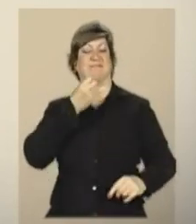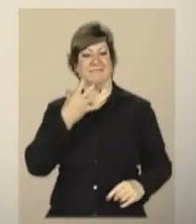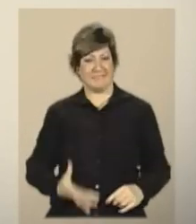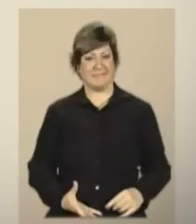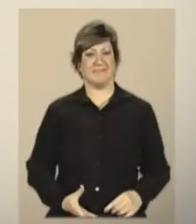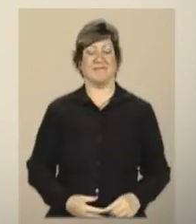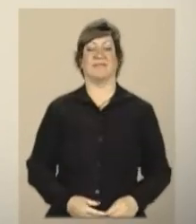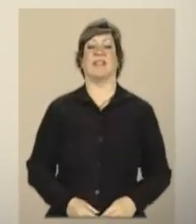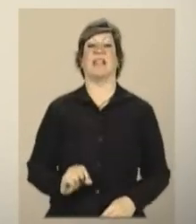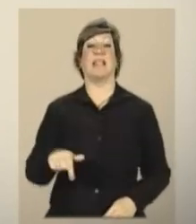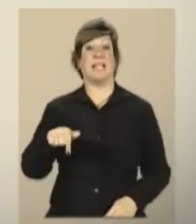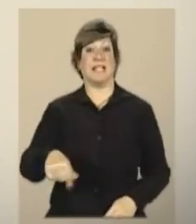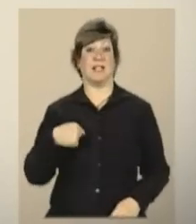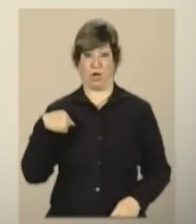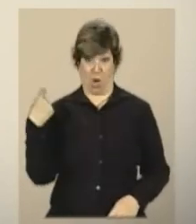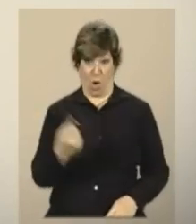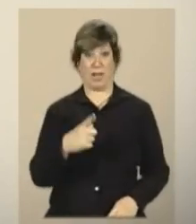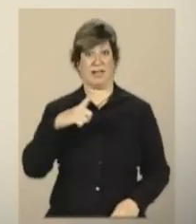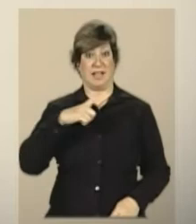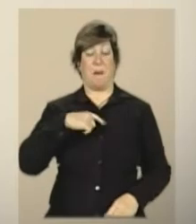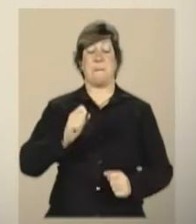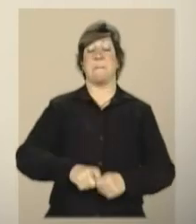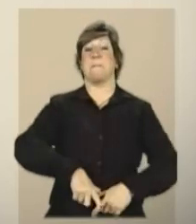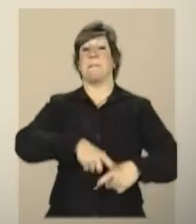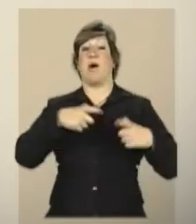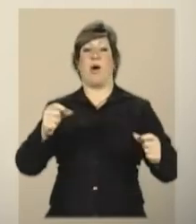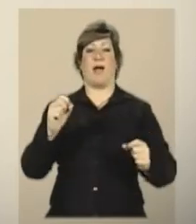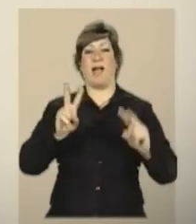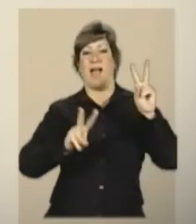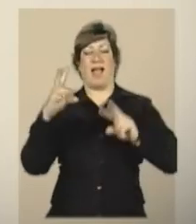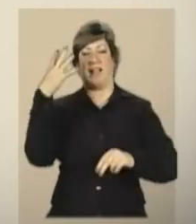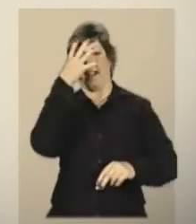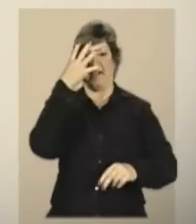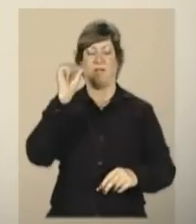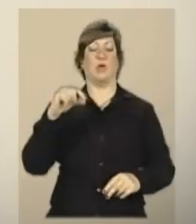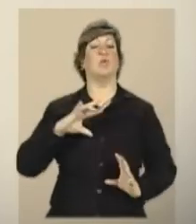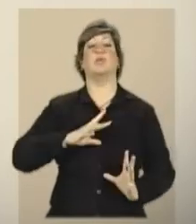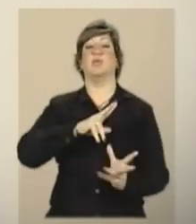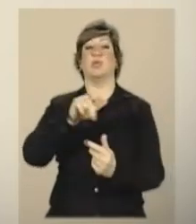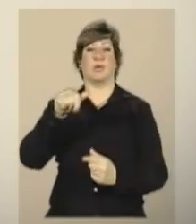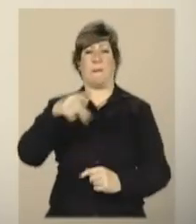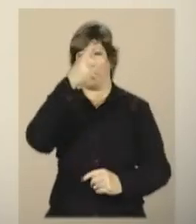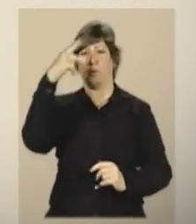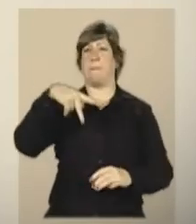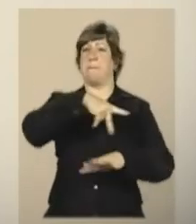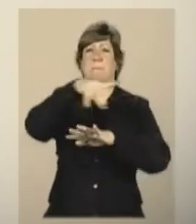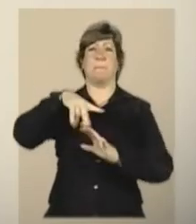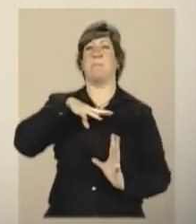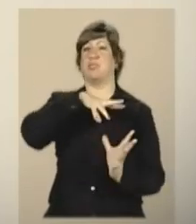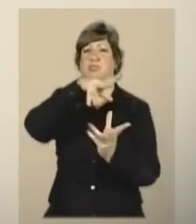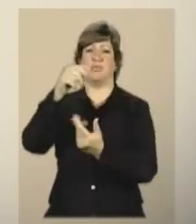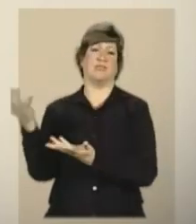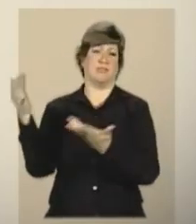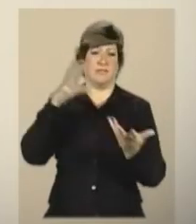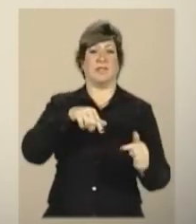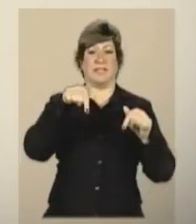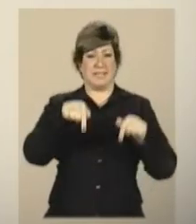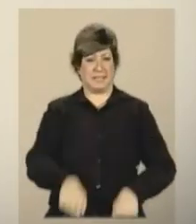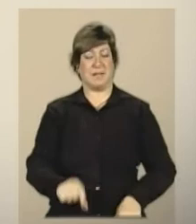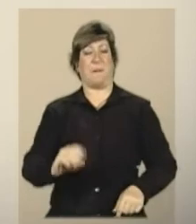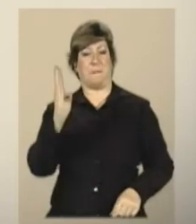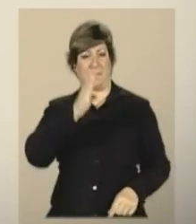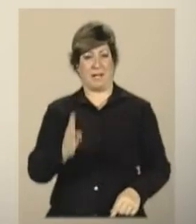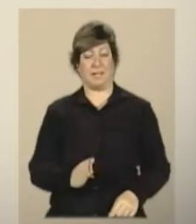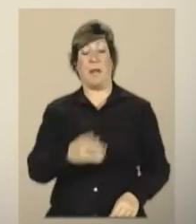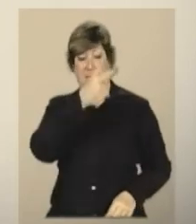temos o maior carnaval do Mundo Max que atrai turistas de todos os lugares os brasileiros de várias partes